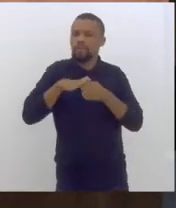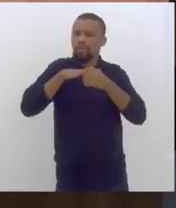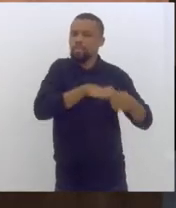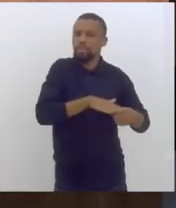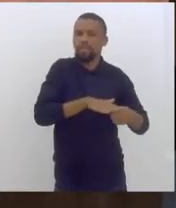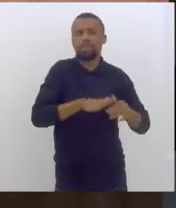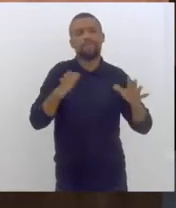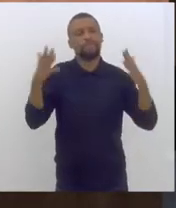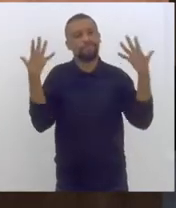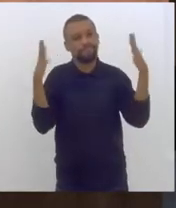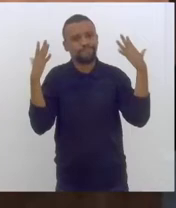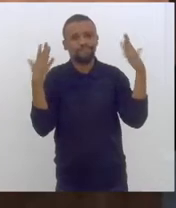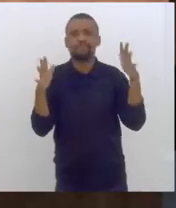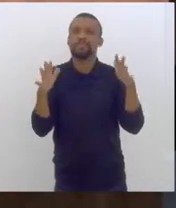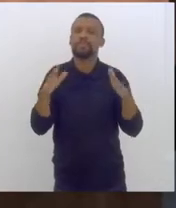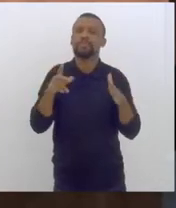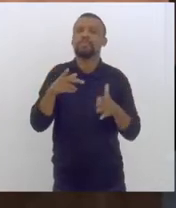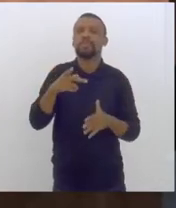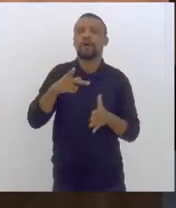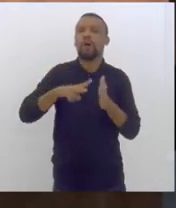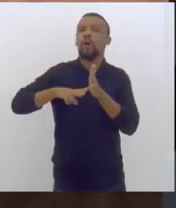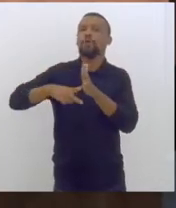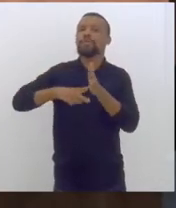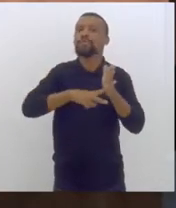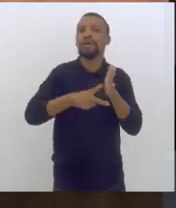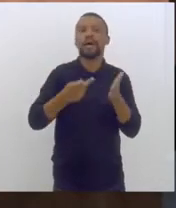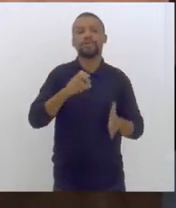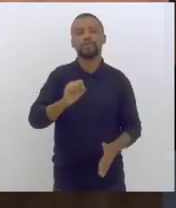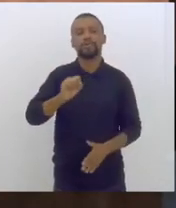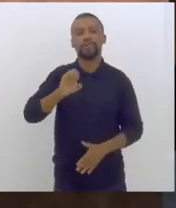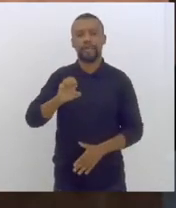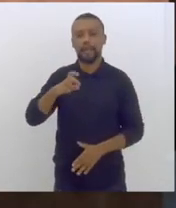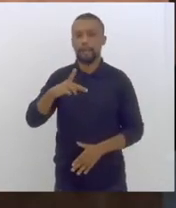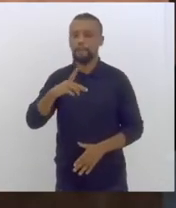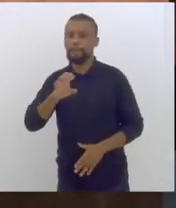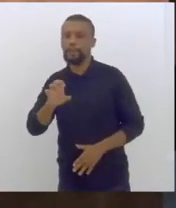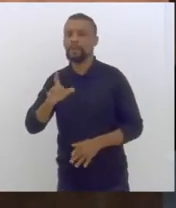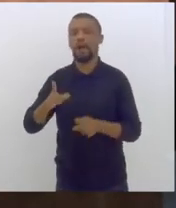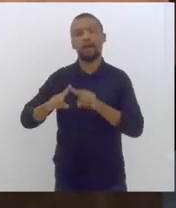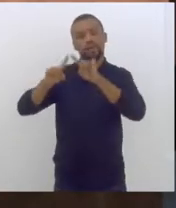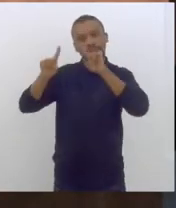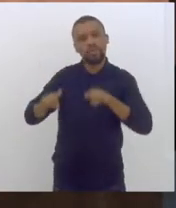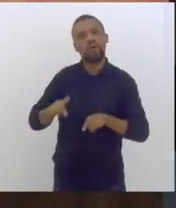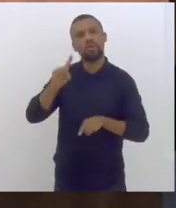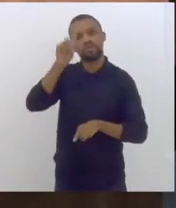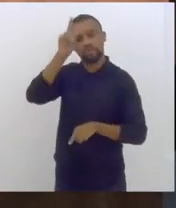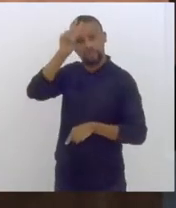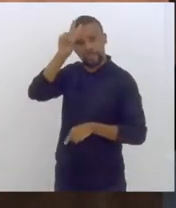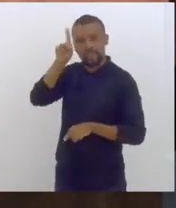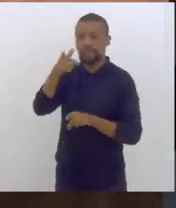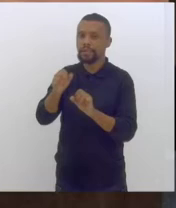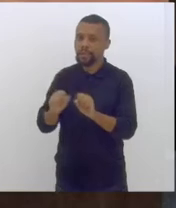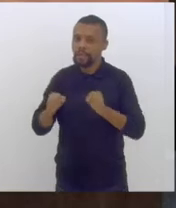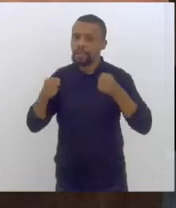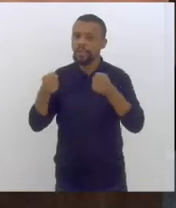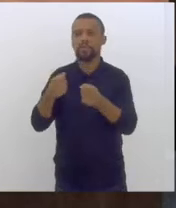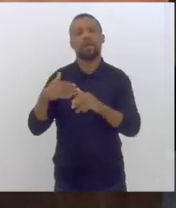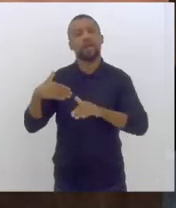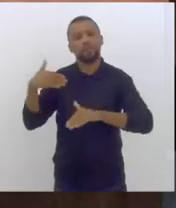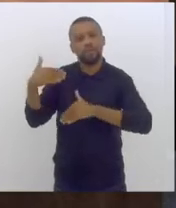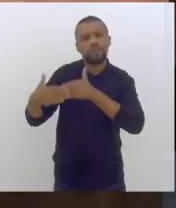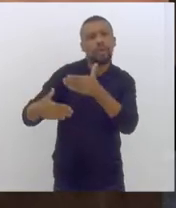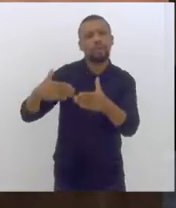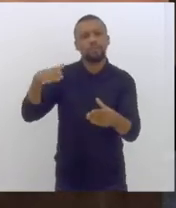parabenizou CEP para veniso aos profissionais de educação aos servidores de Mesquita que resistiram a esse processo